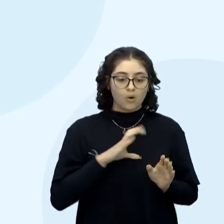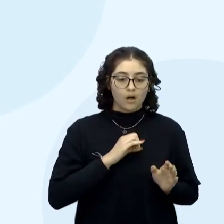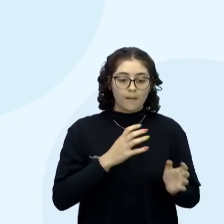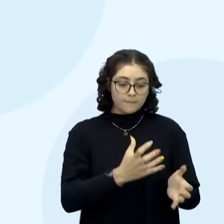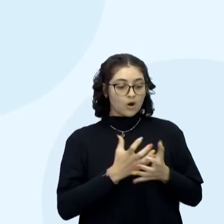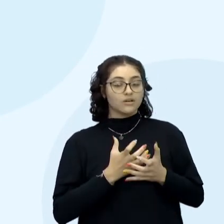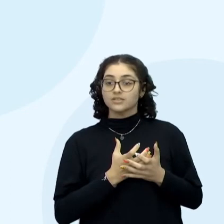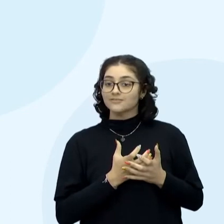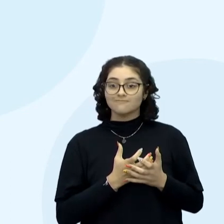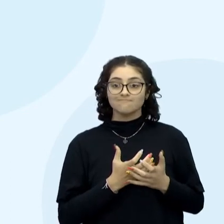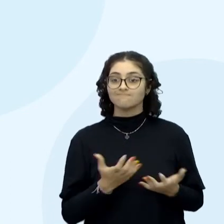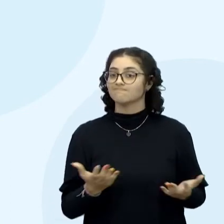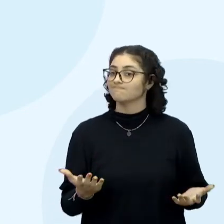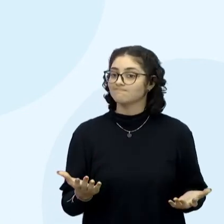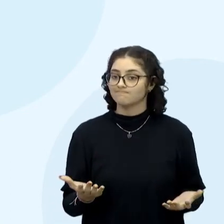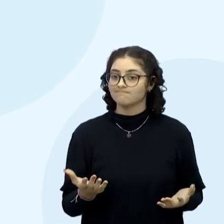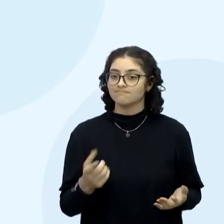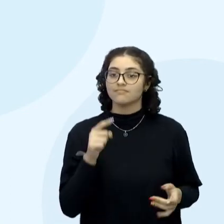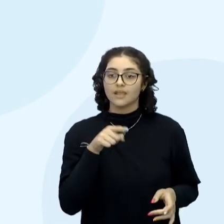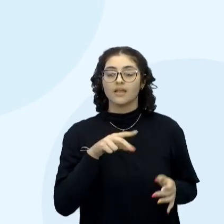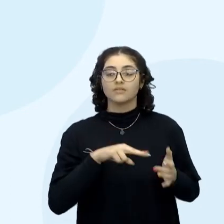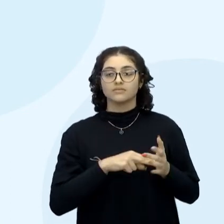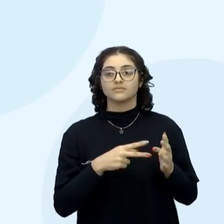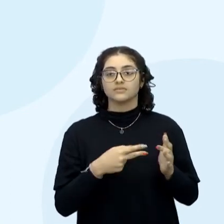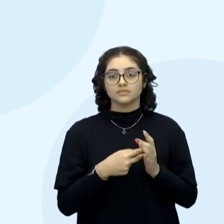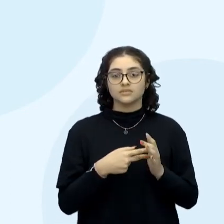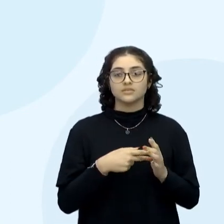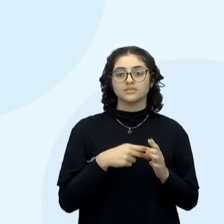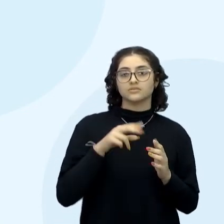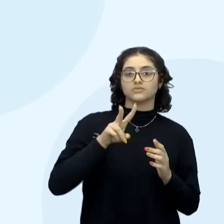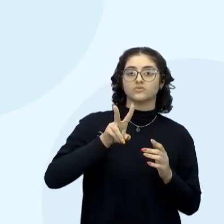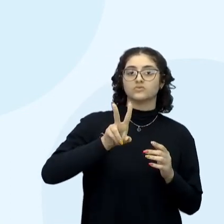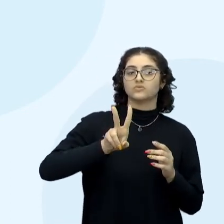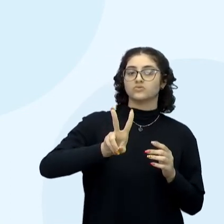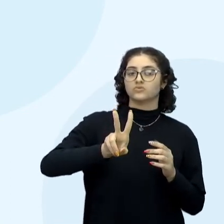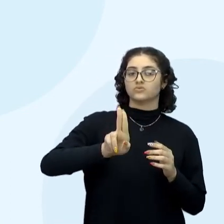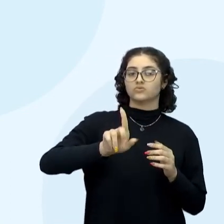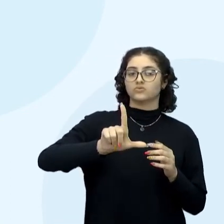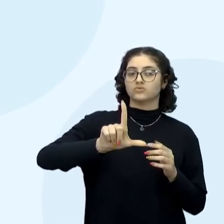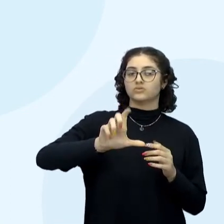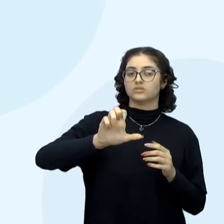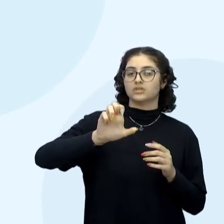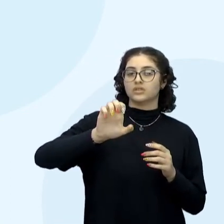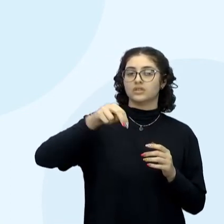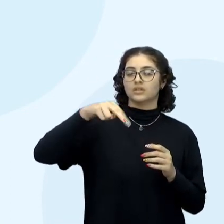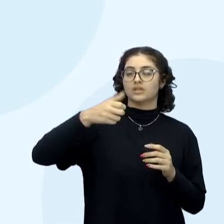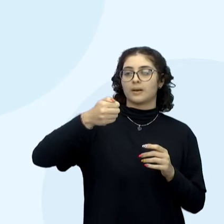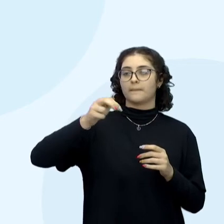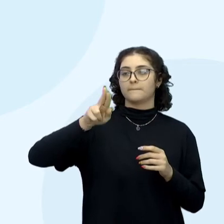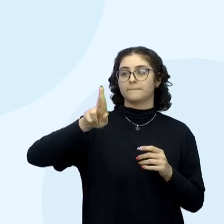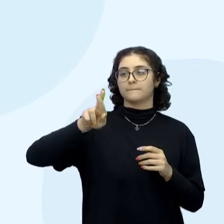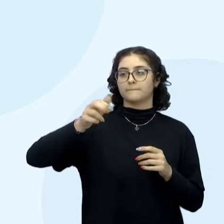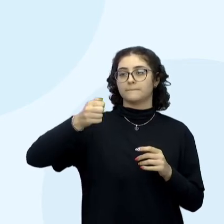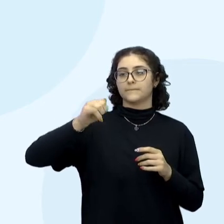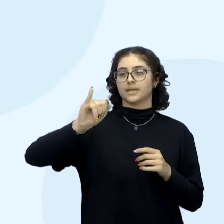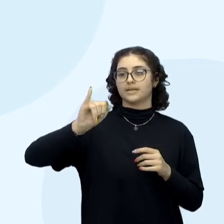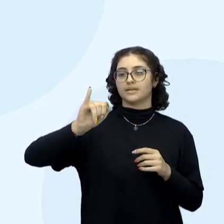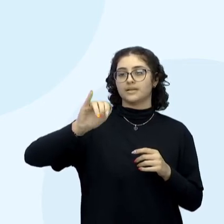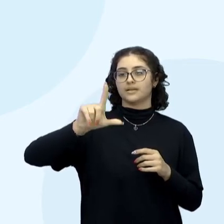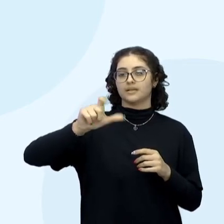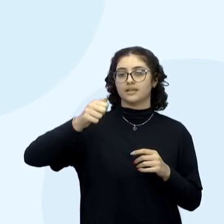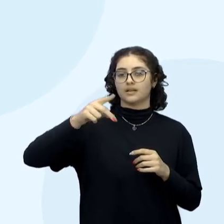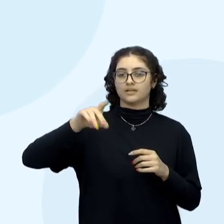o conceito de vulnerabilidade, né, que as diretrizes éticas internacionais de pesquisa utilizam, com que